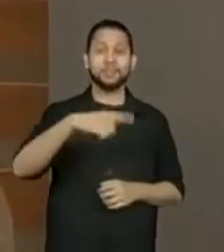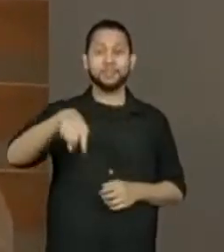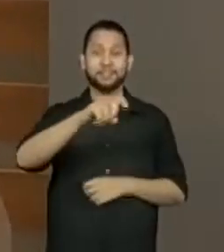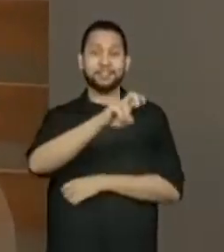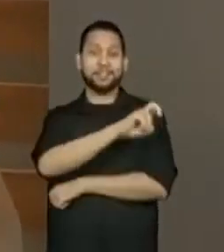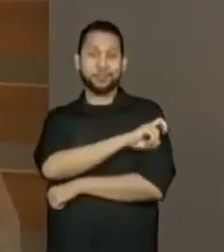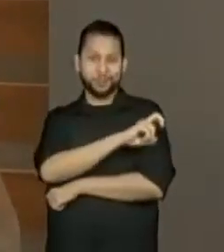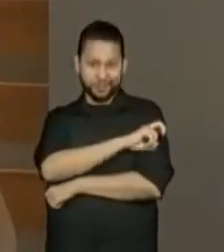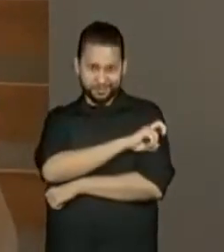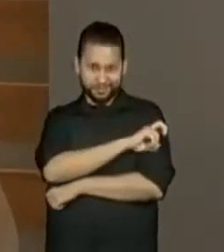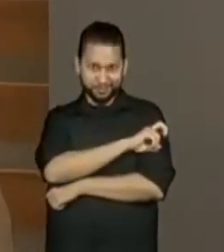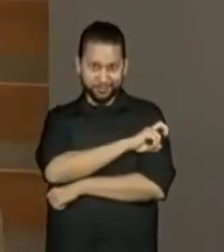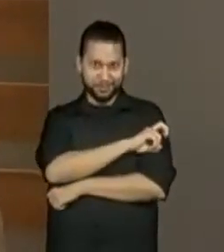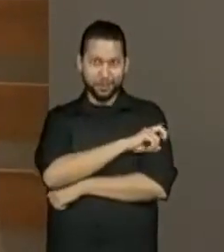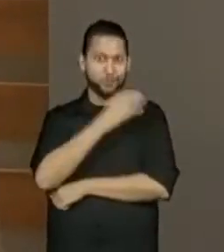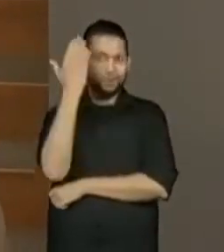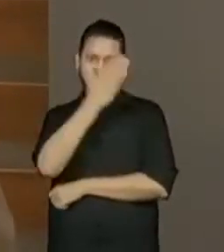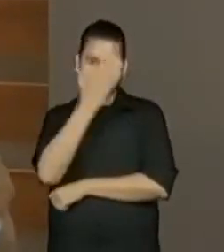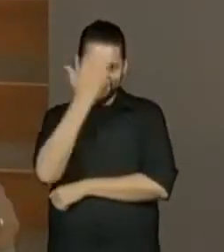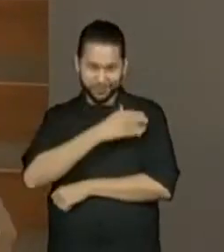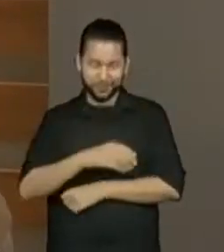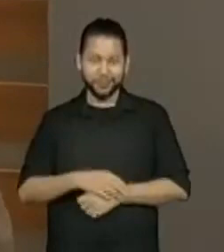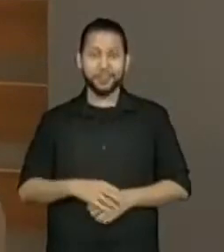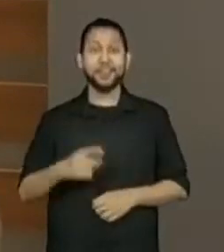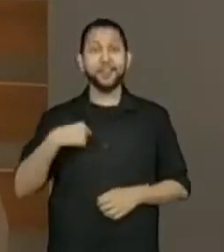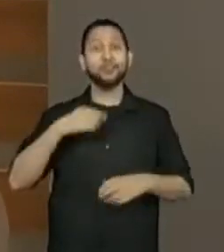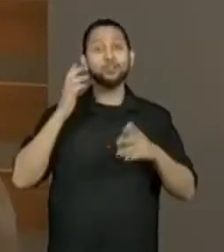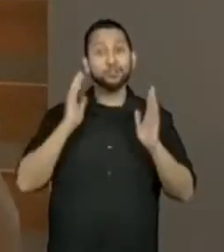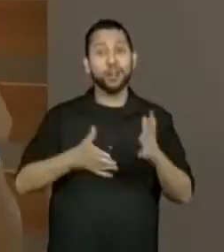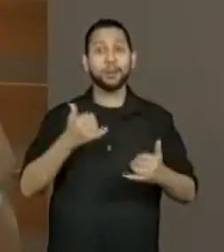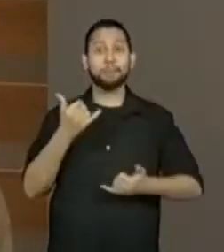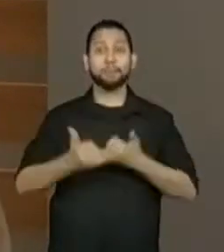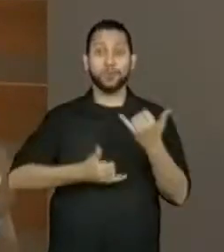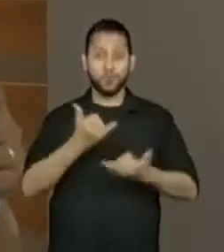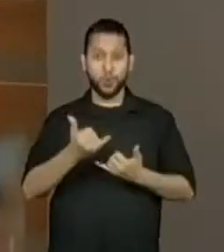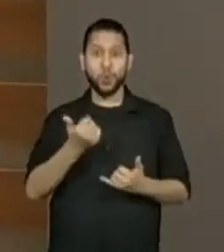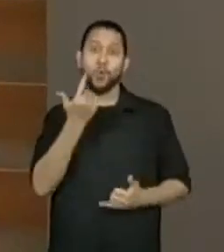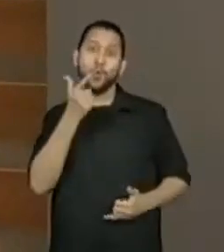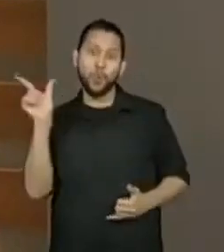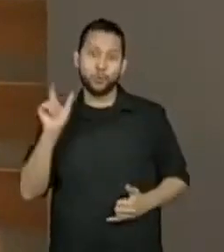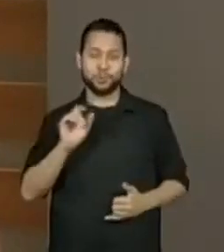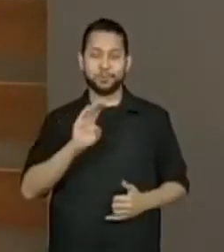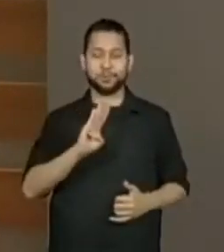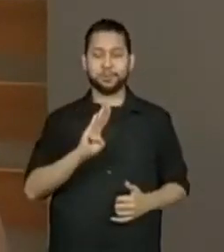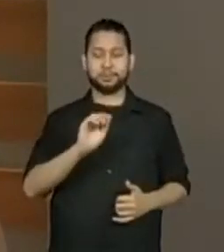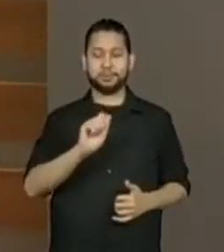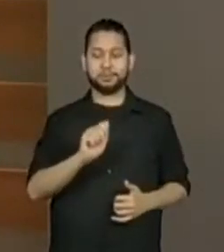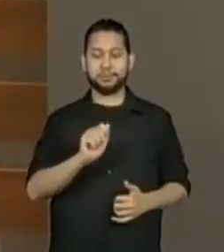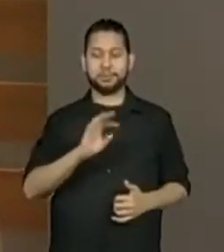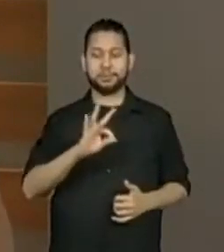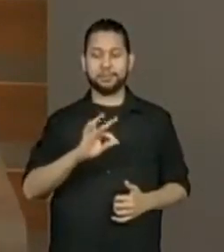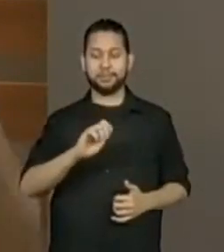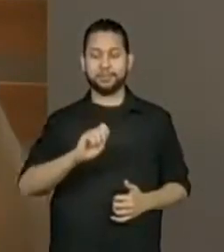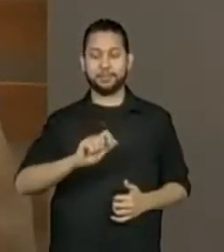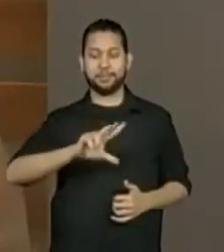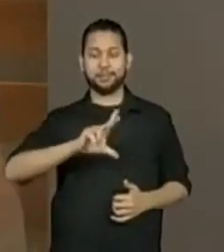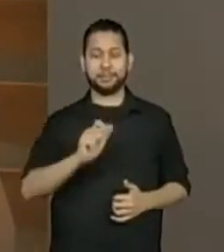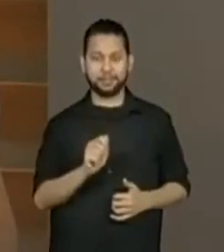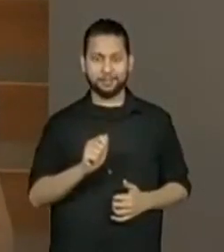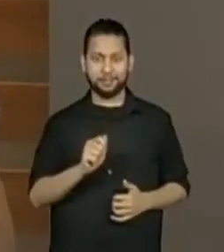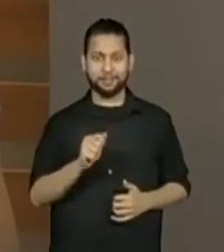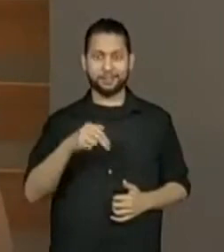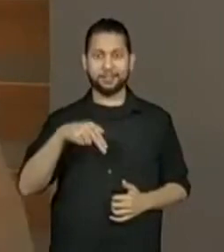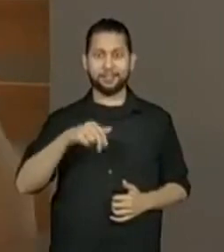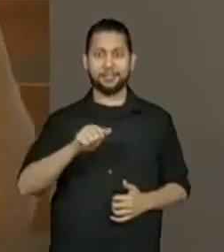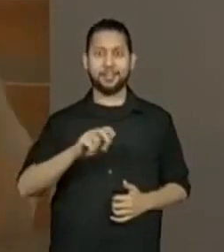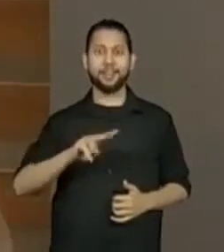viram, mas os alunos do quarto ano sabem que eu joguei um jogo chamado Batalha Naval com a professora Fran. E eu fiz